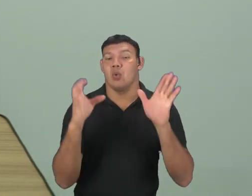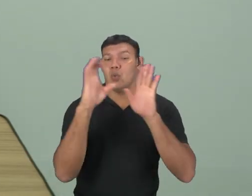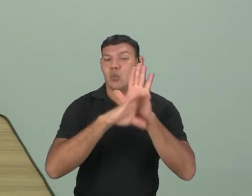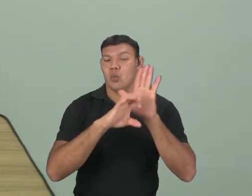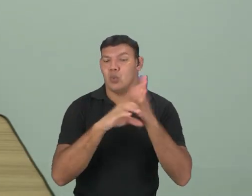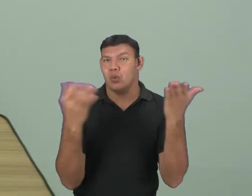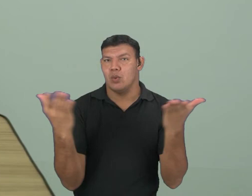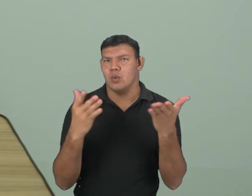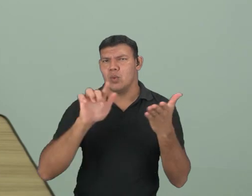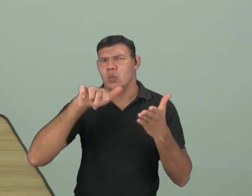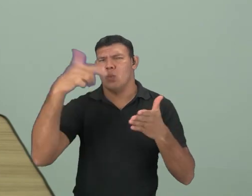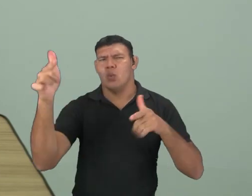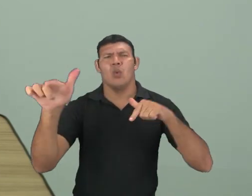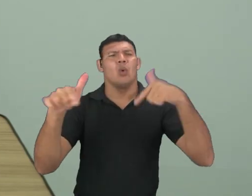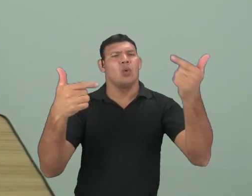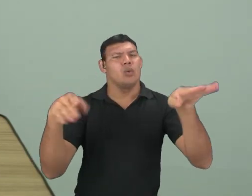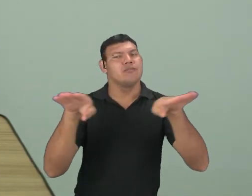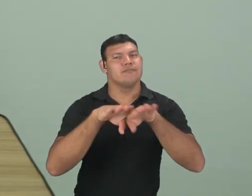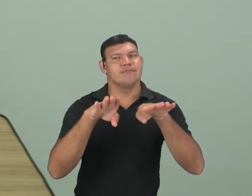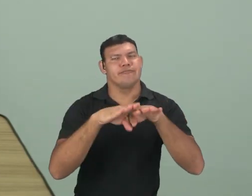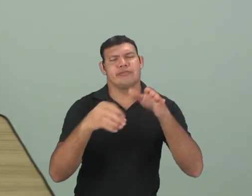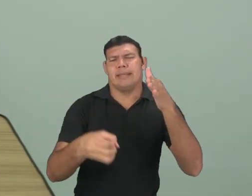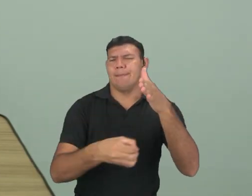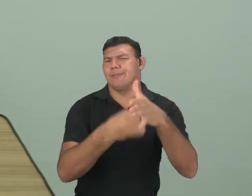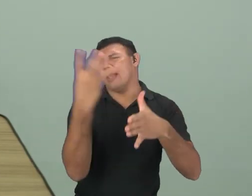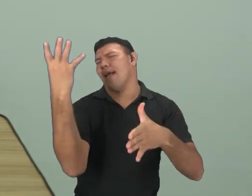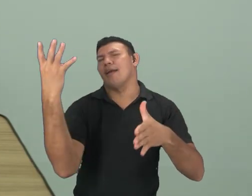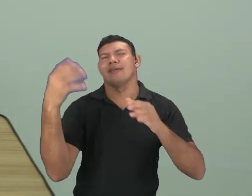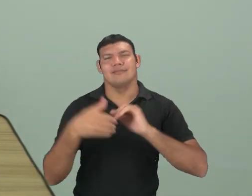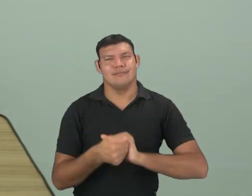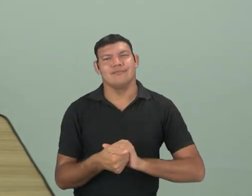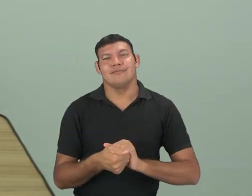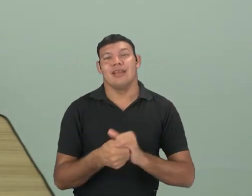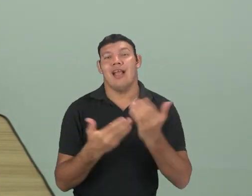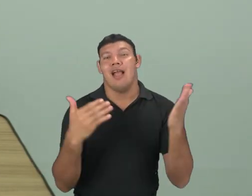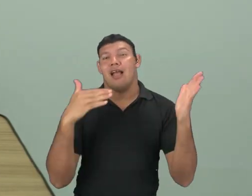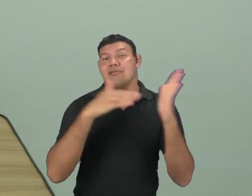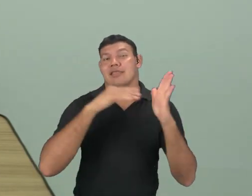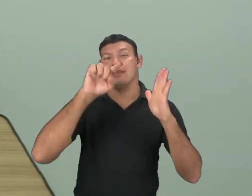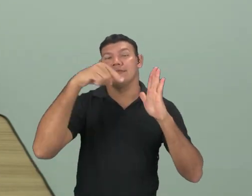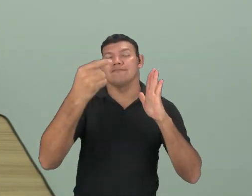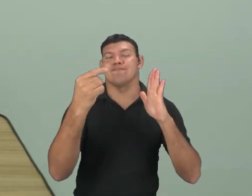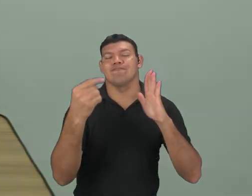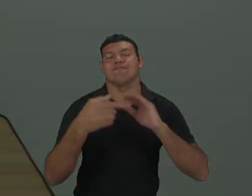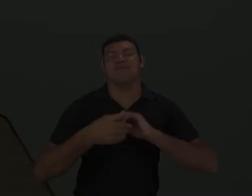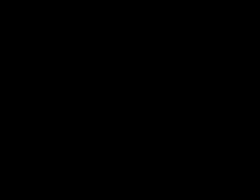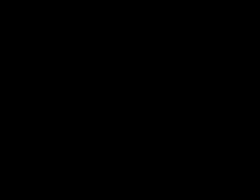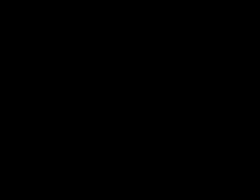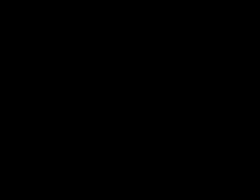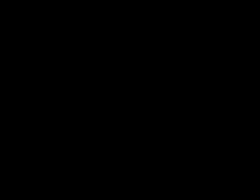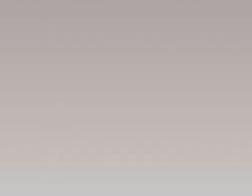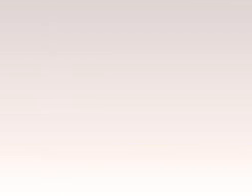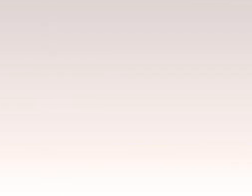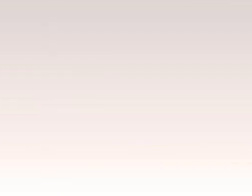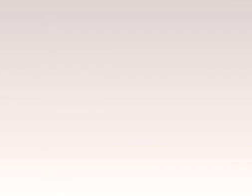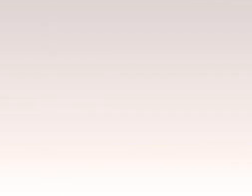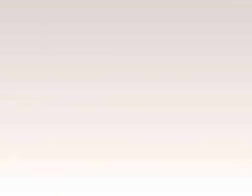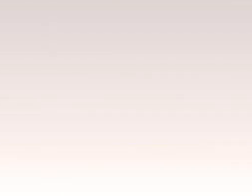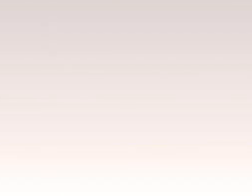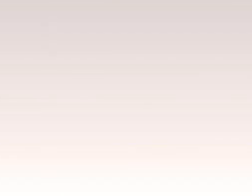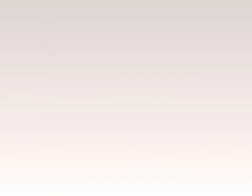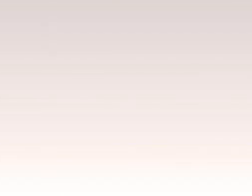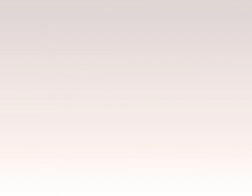conteúdo como outros conteúdos quantas vezes desejar. Te vejo numa próxima aula. Até mais!